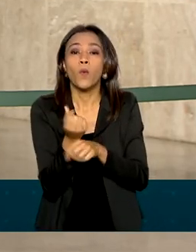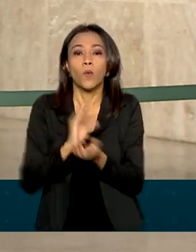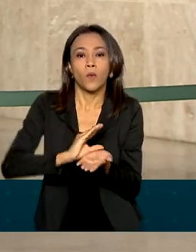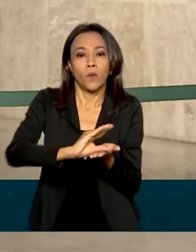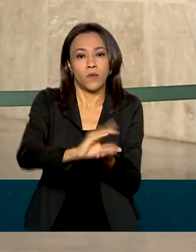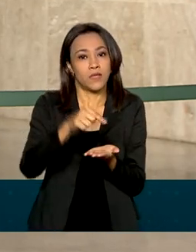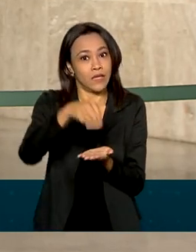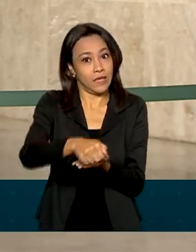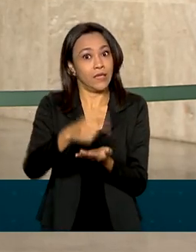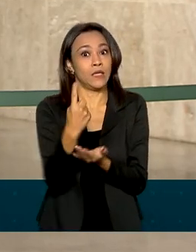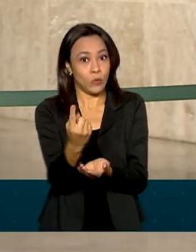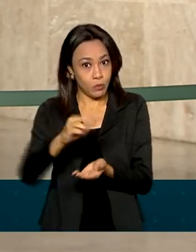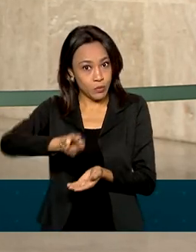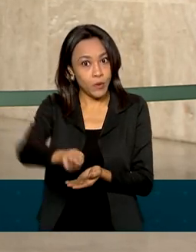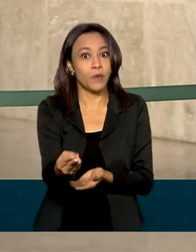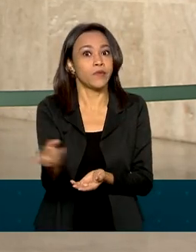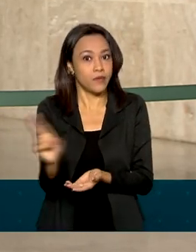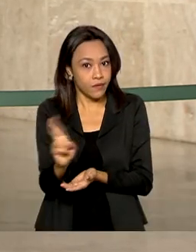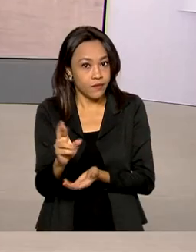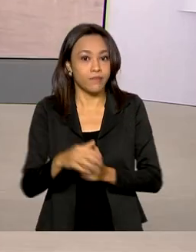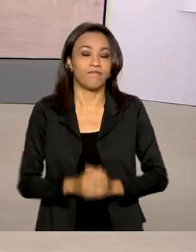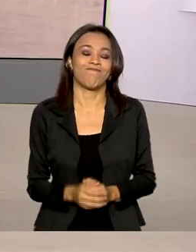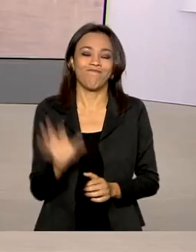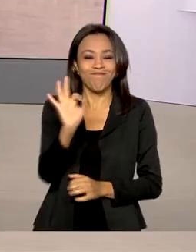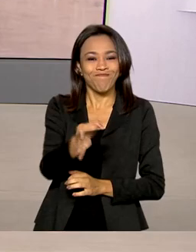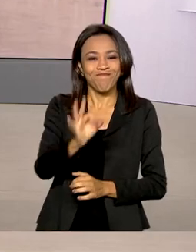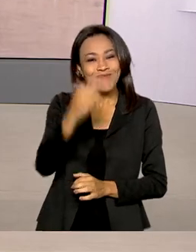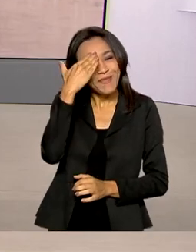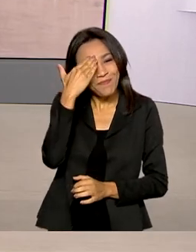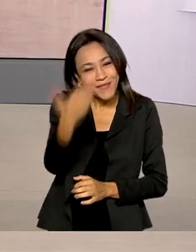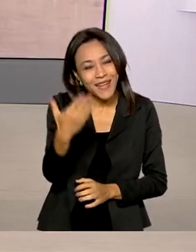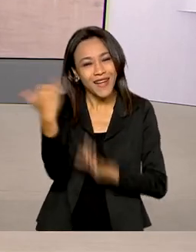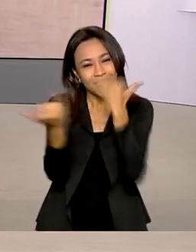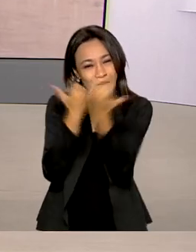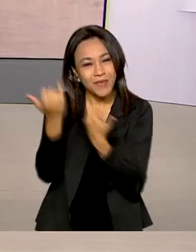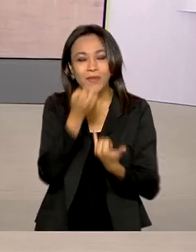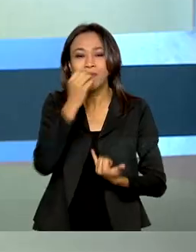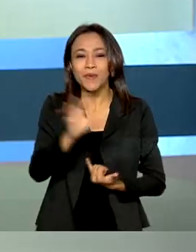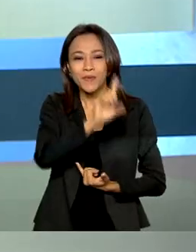71 milhões de reais Renata tá certo mas é muito obrigada pelas informações oi oi